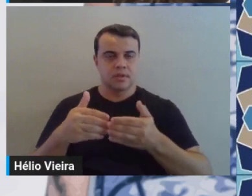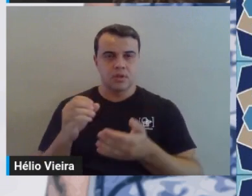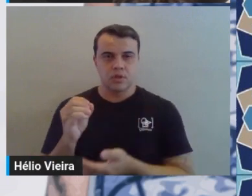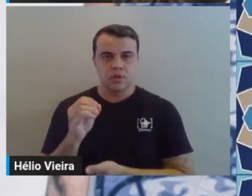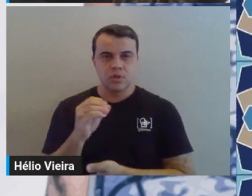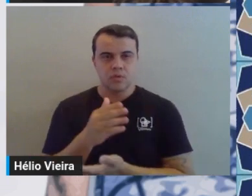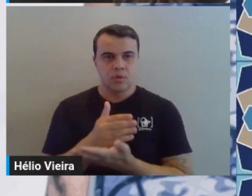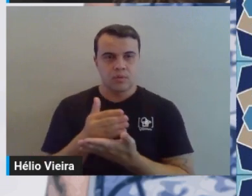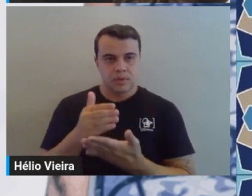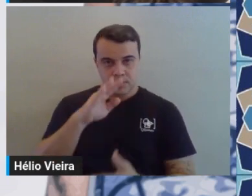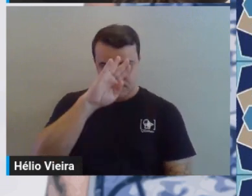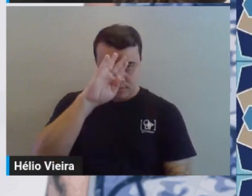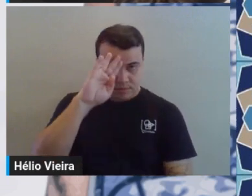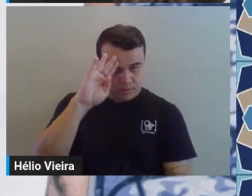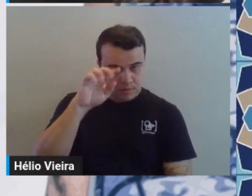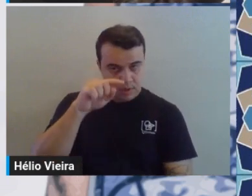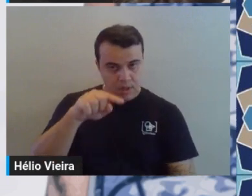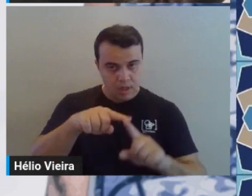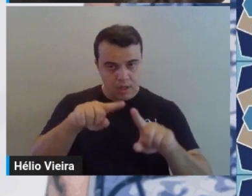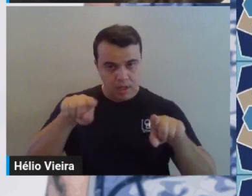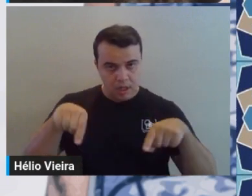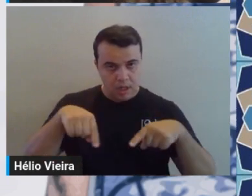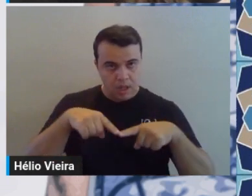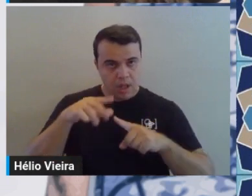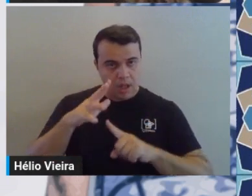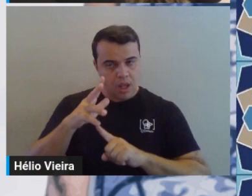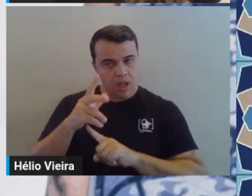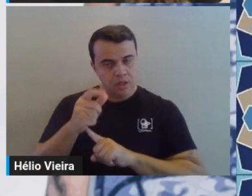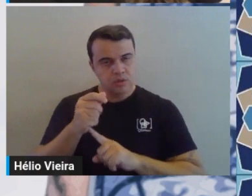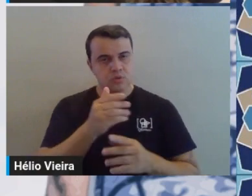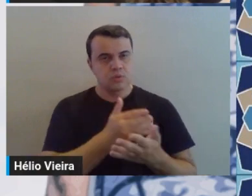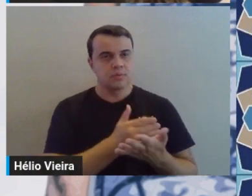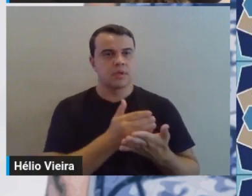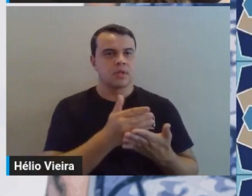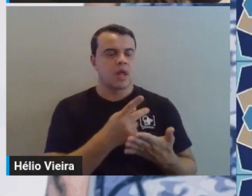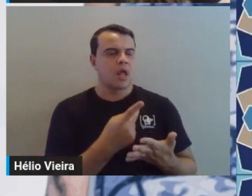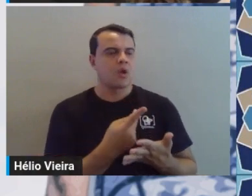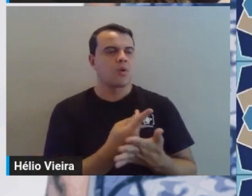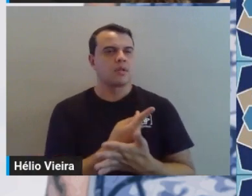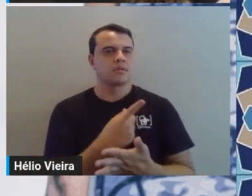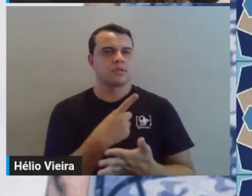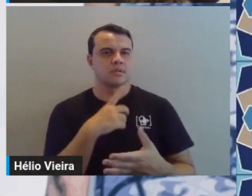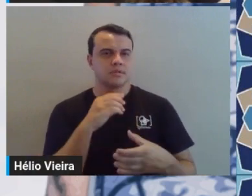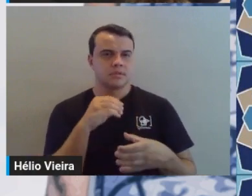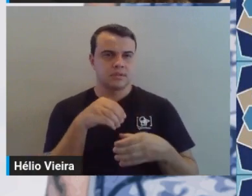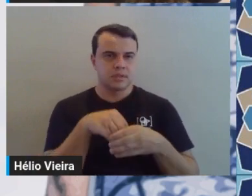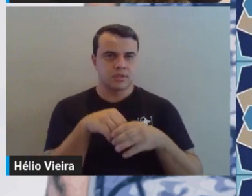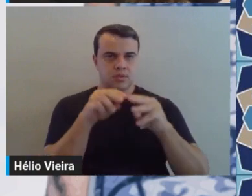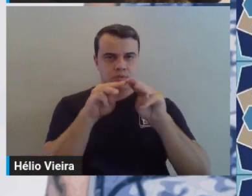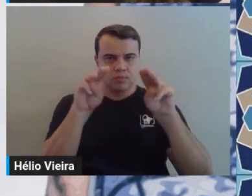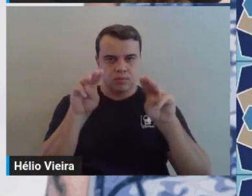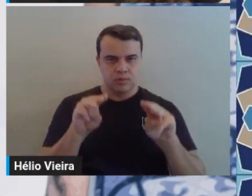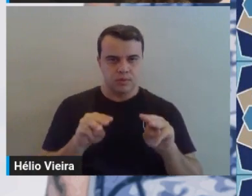da Pampulha, esses salões de arte de Belo Horizonte passam a acontecer dentro do museu.